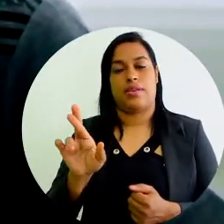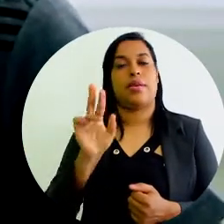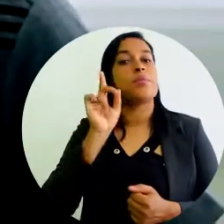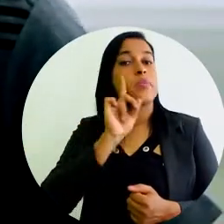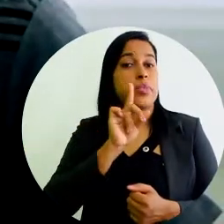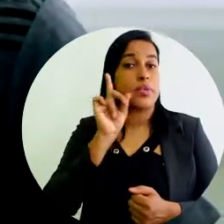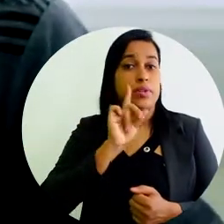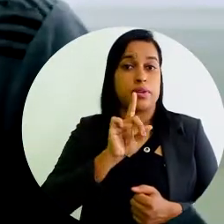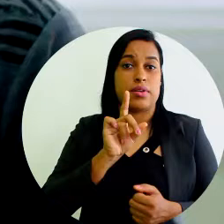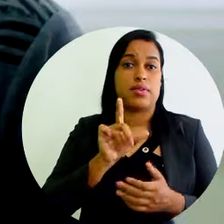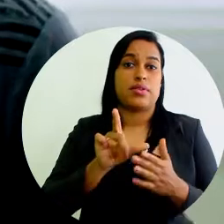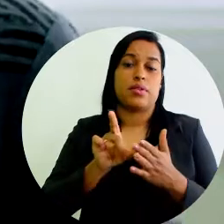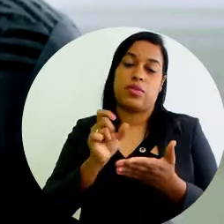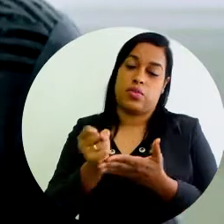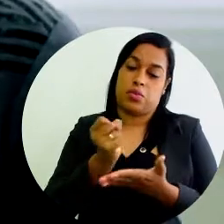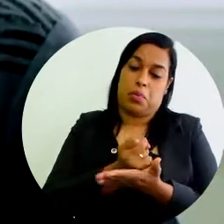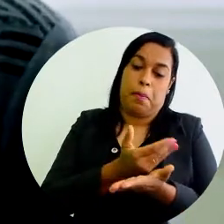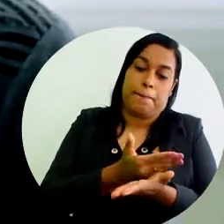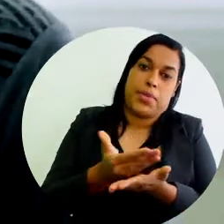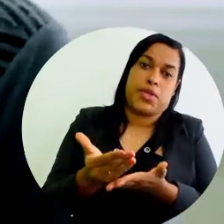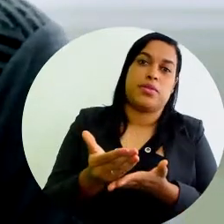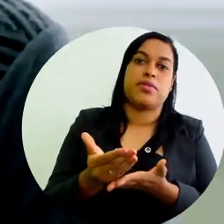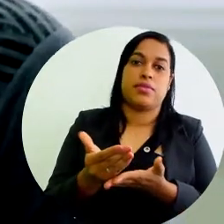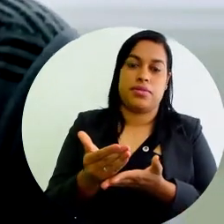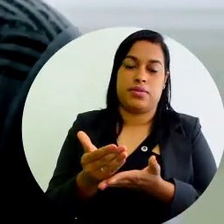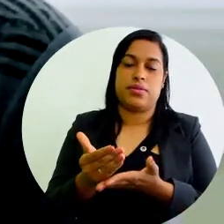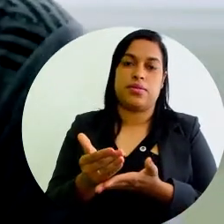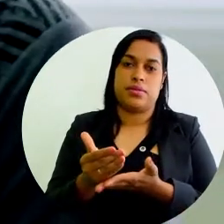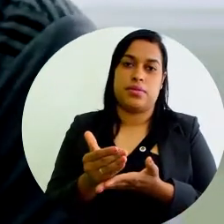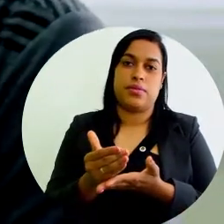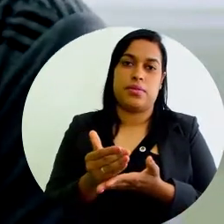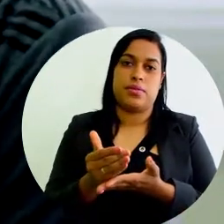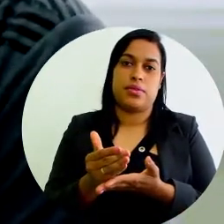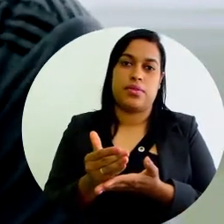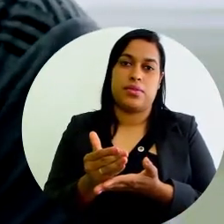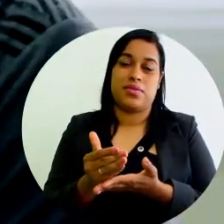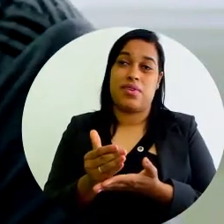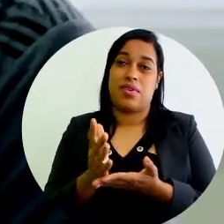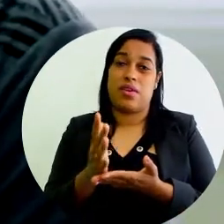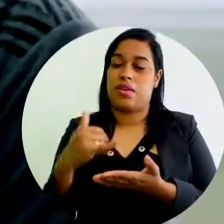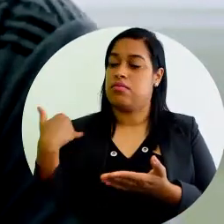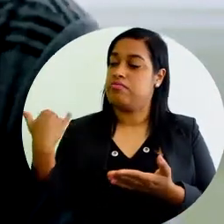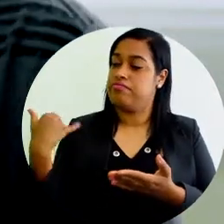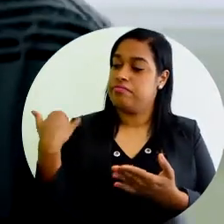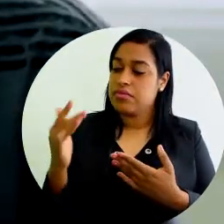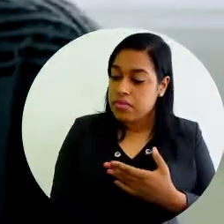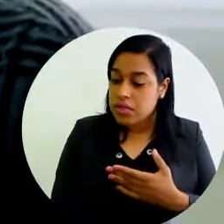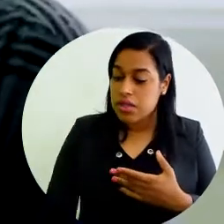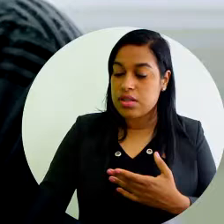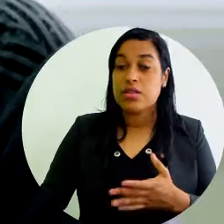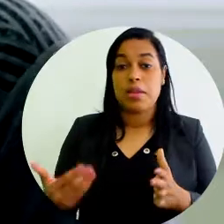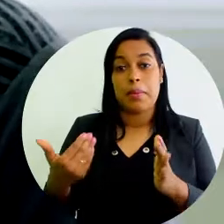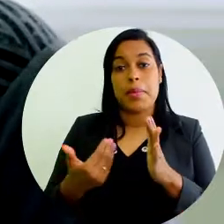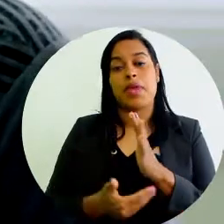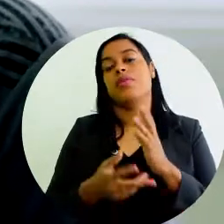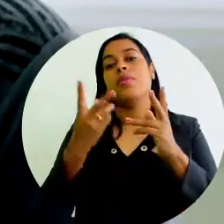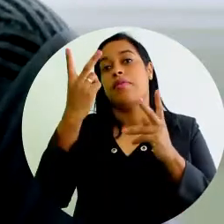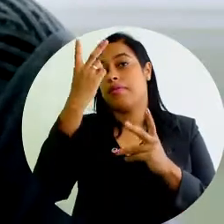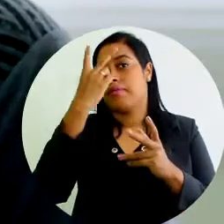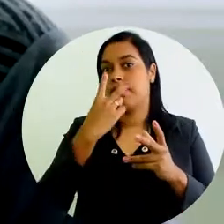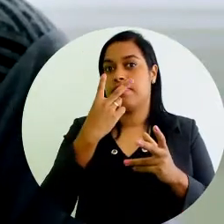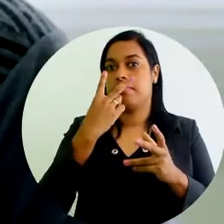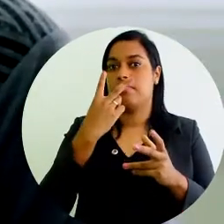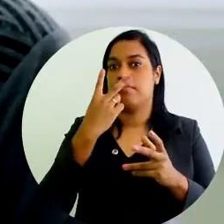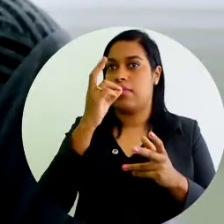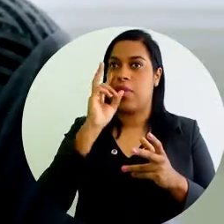Keller. Ela era americana do início do século XX e com poucos anos de idade